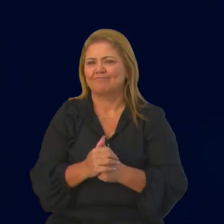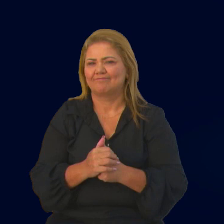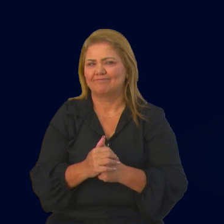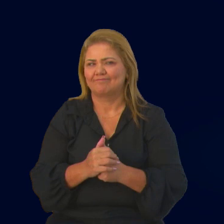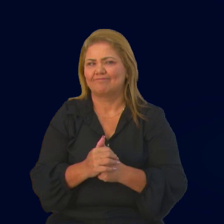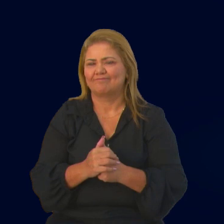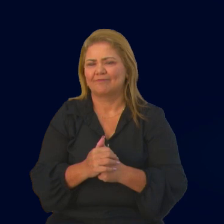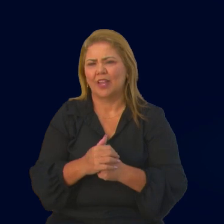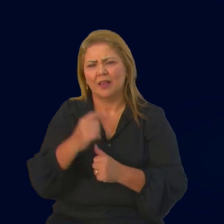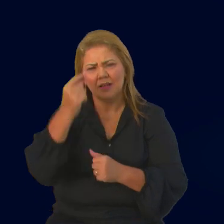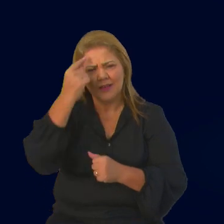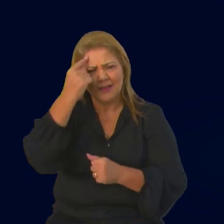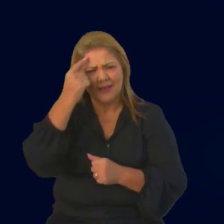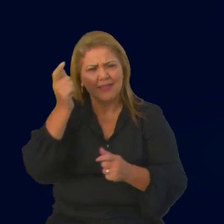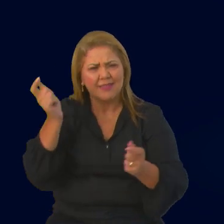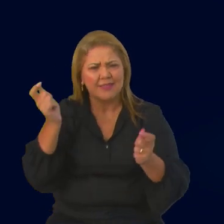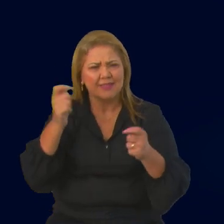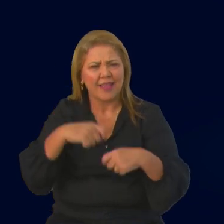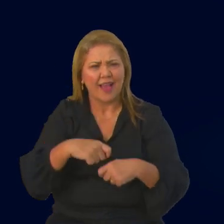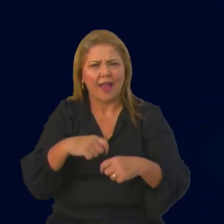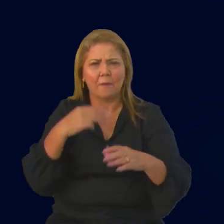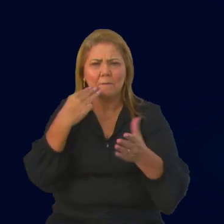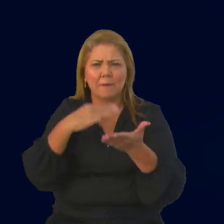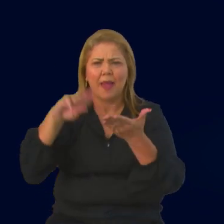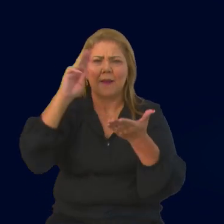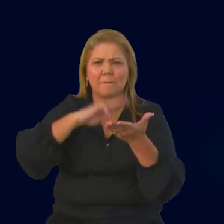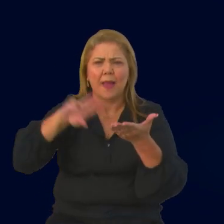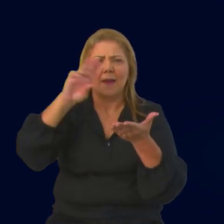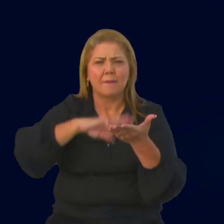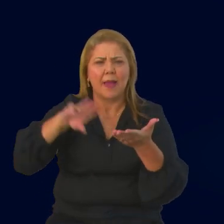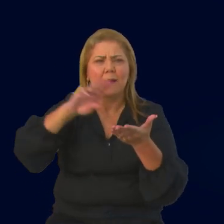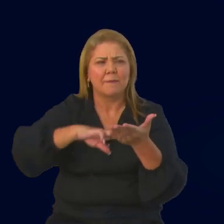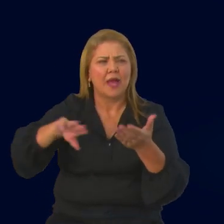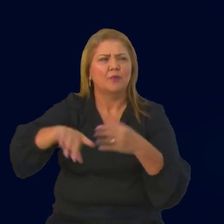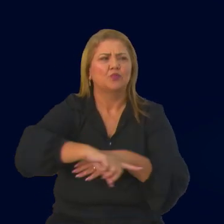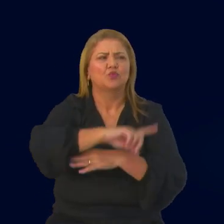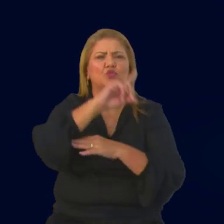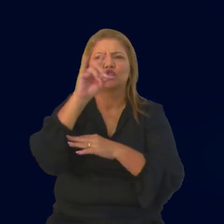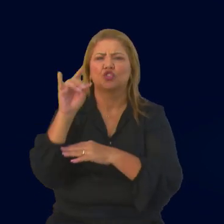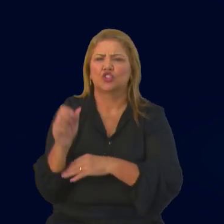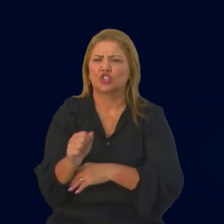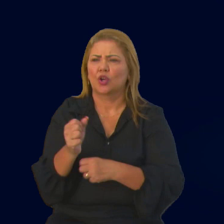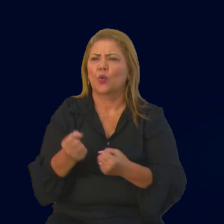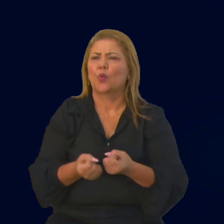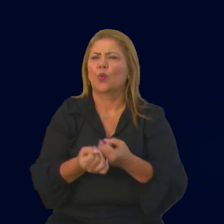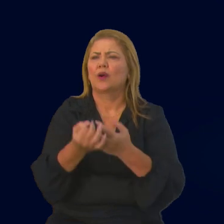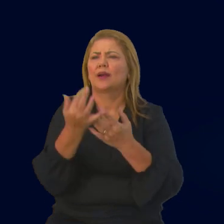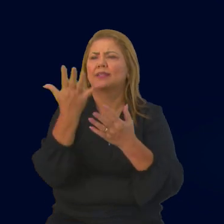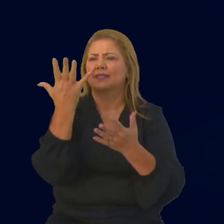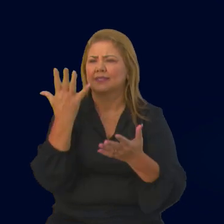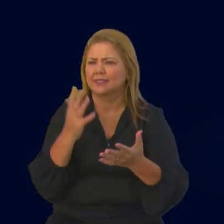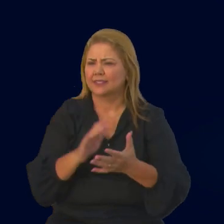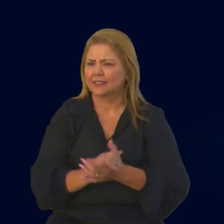Vocês têm ideia de quantas mensagens vocês mandam por dia? Vocês trocam quantas mensagens por dia?